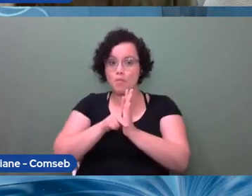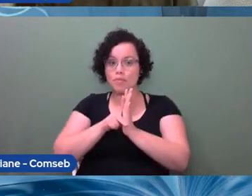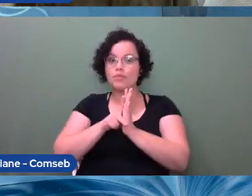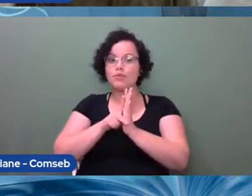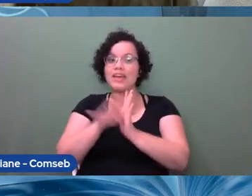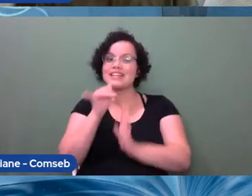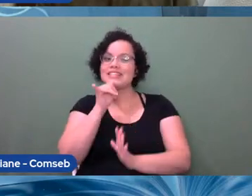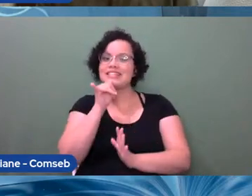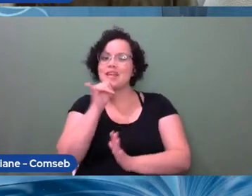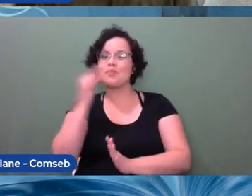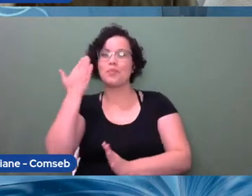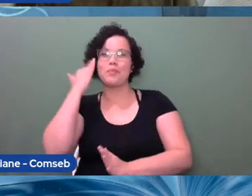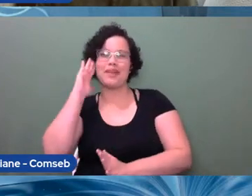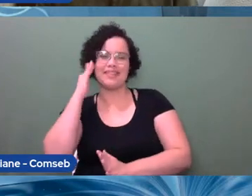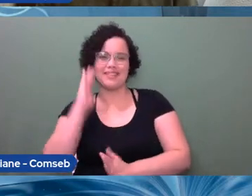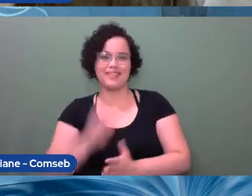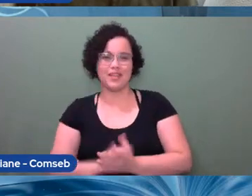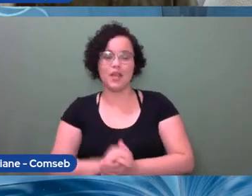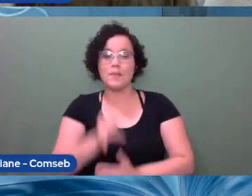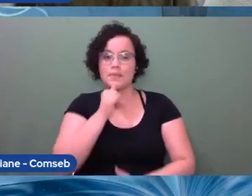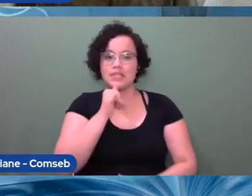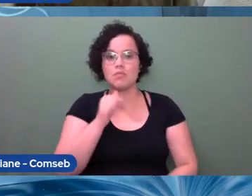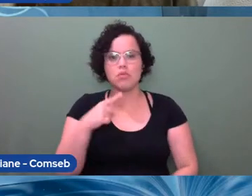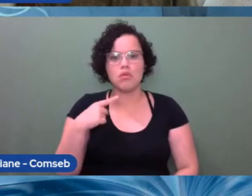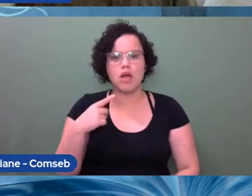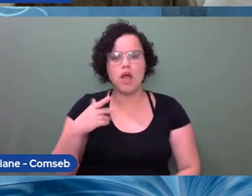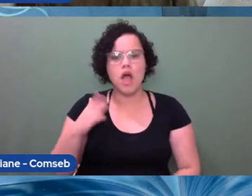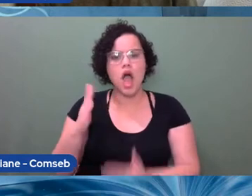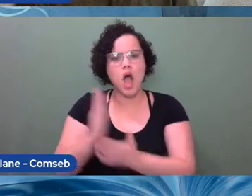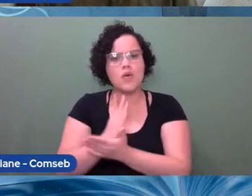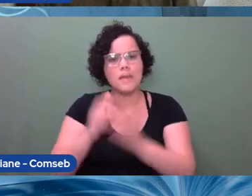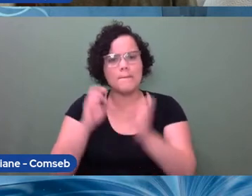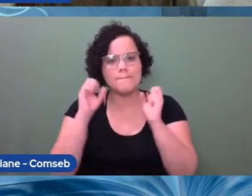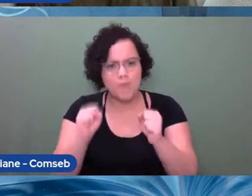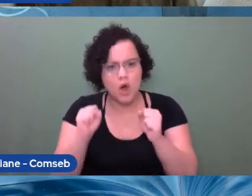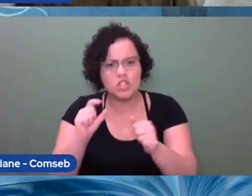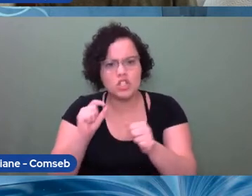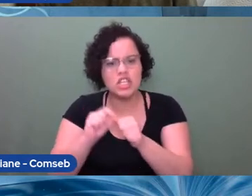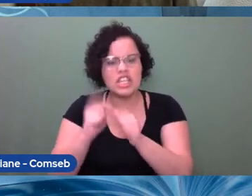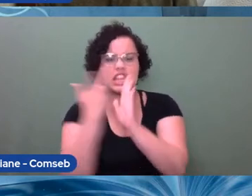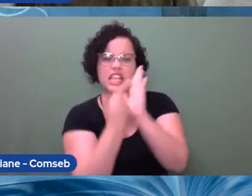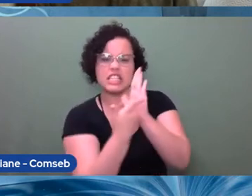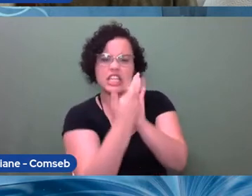colocar bem, alguém pode fazer um modelo do espírito propriamente dito?